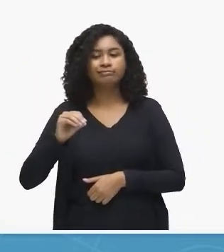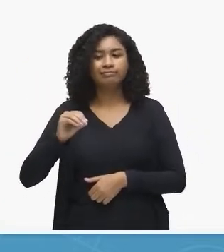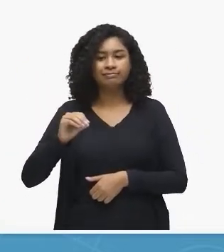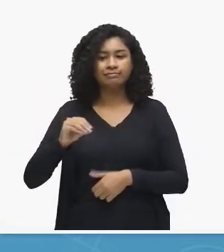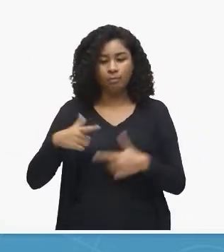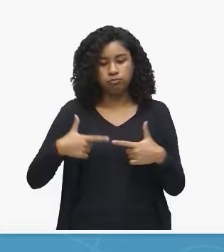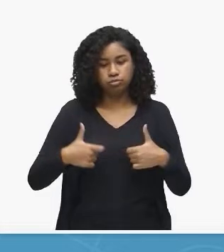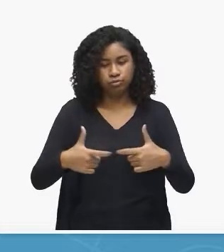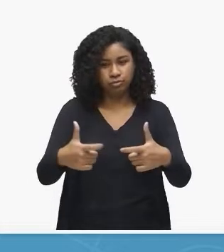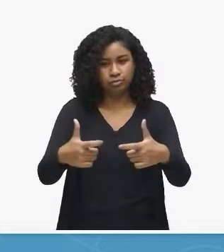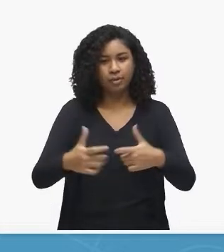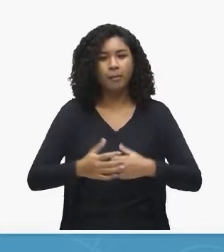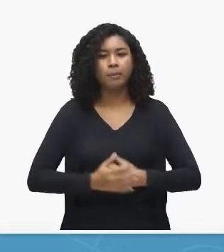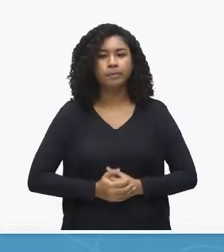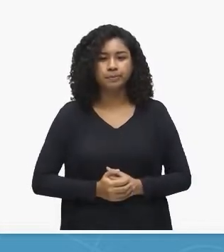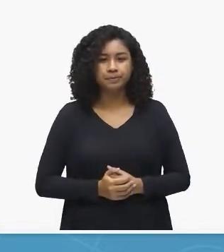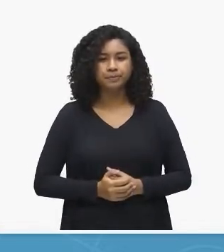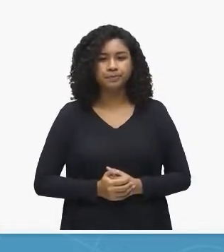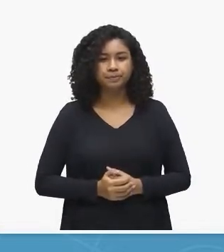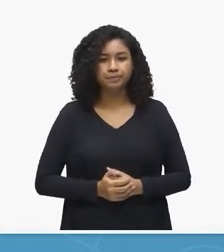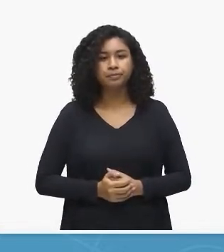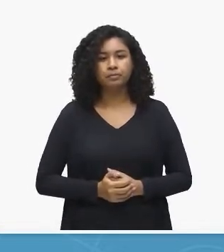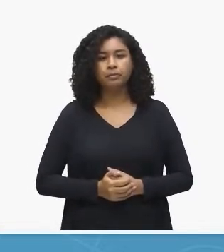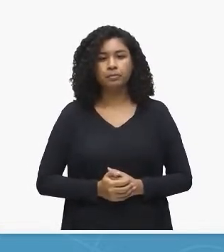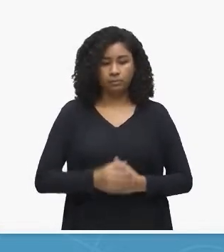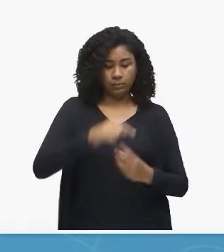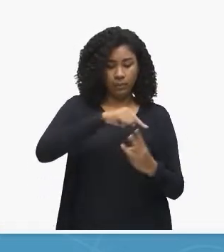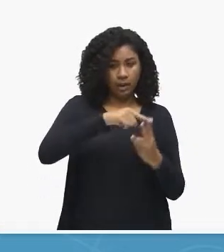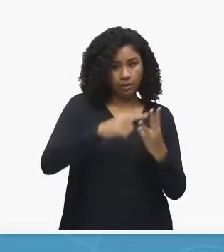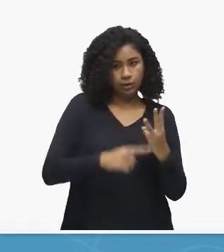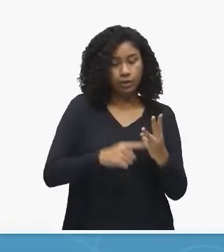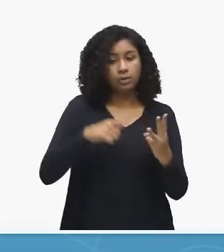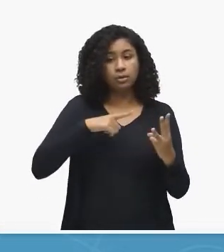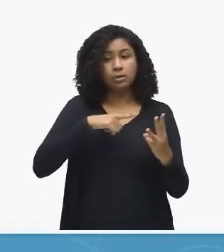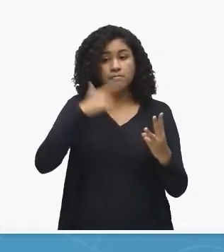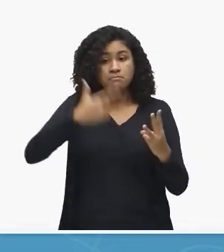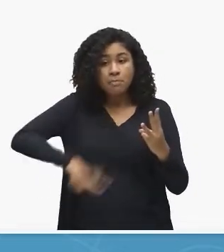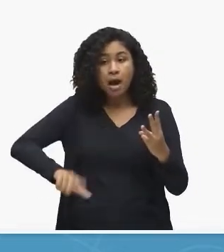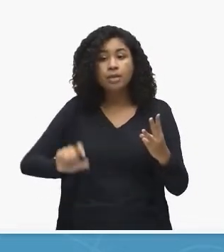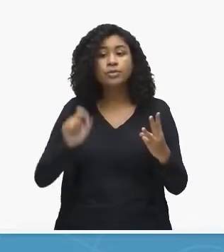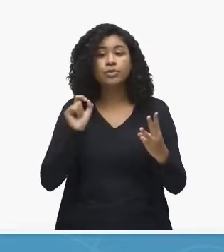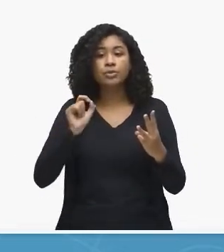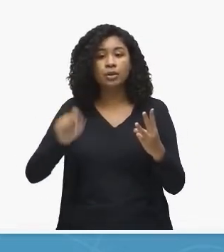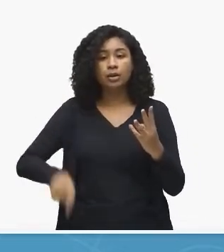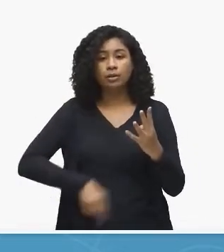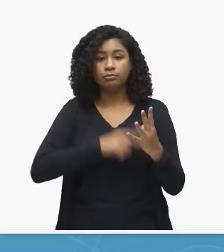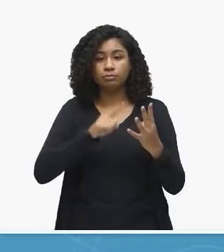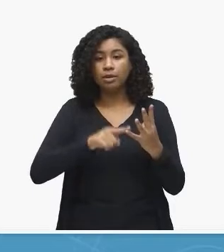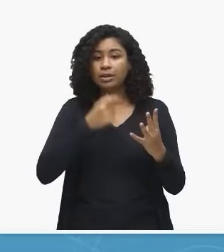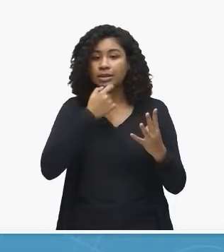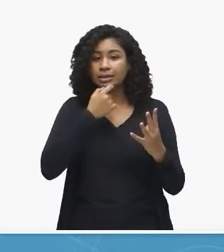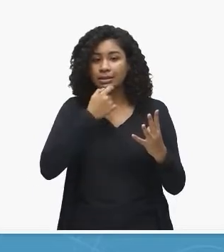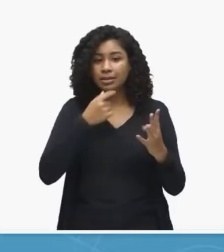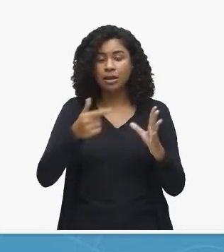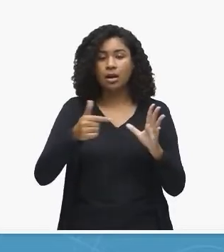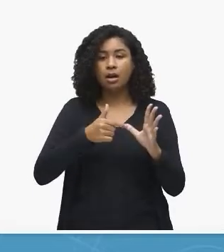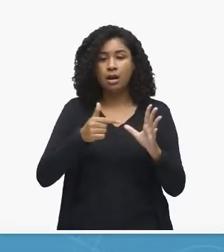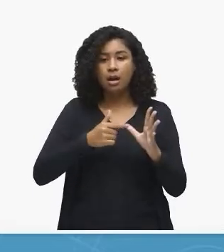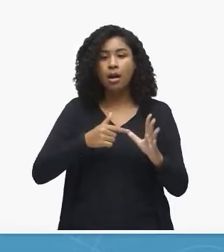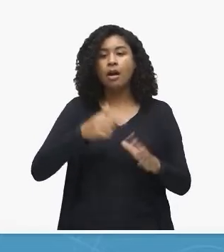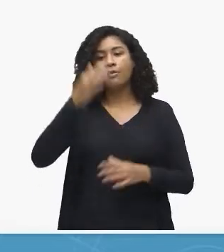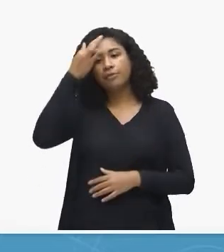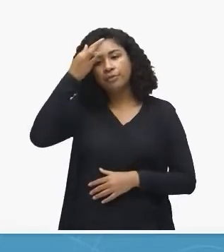Então, ela, né, vai se juntar a Inglaterra, né, formada pela Inglaterra, França e pela